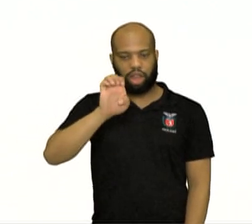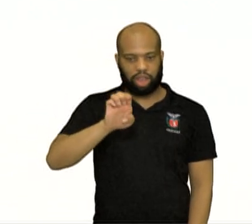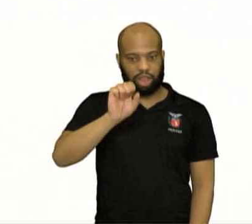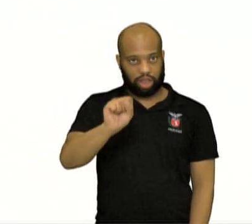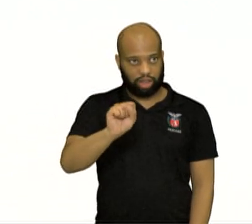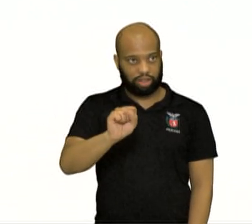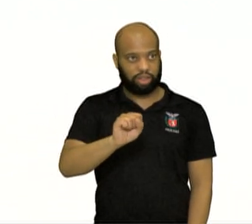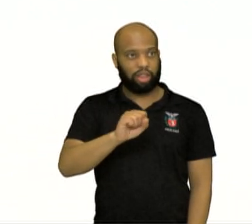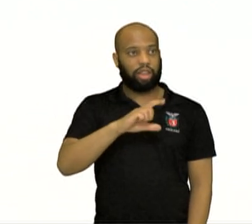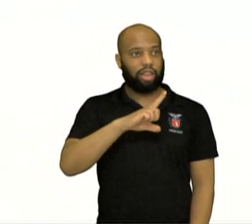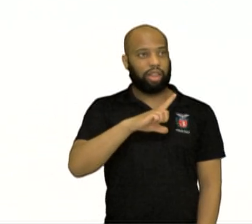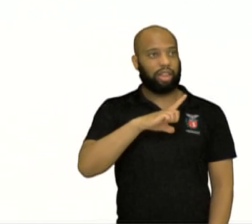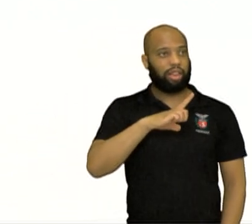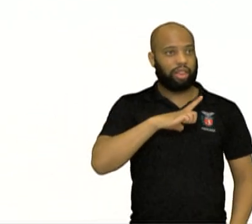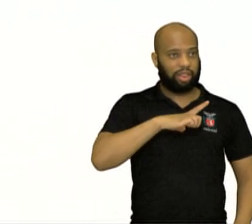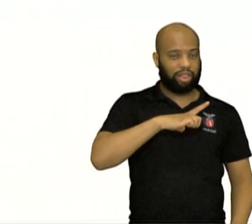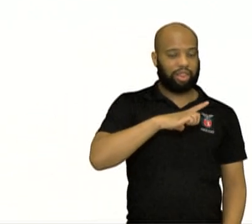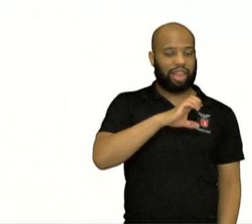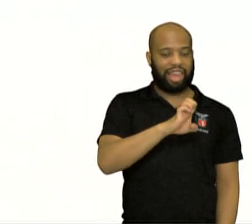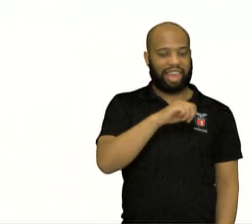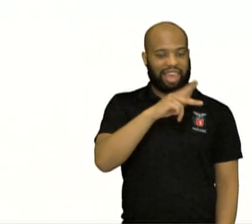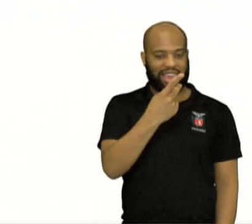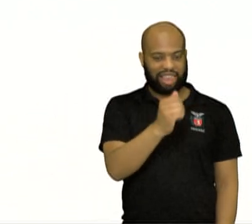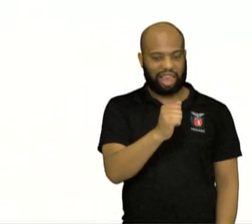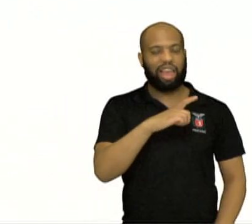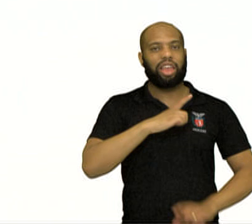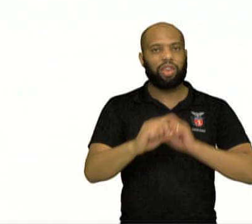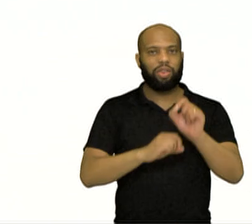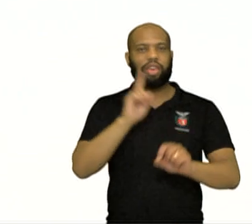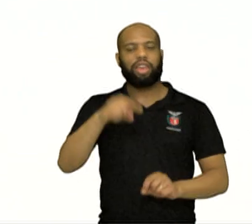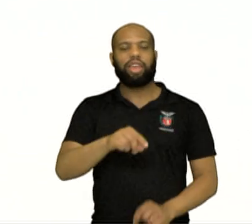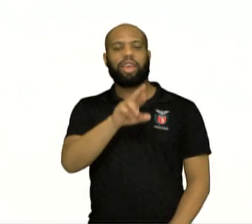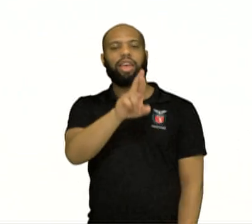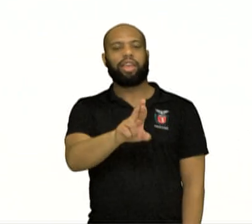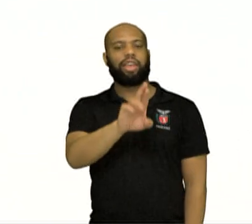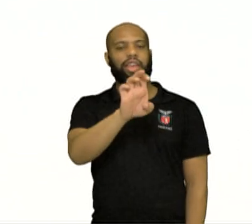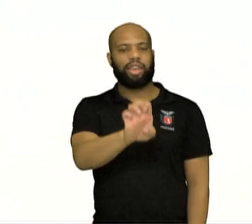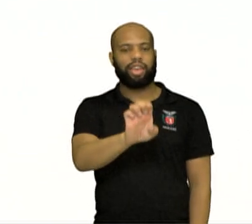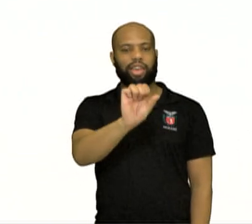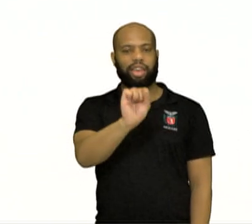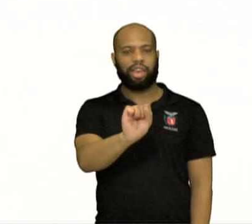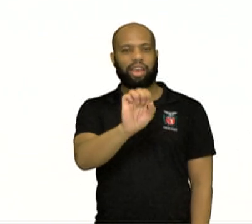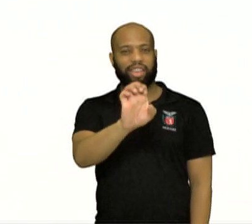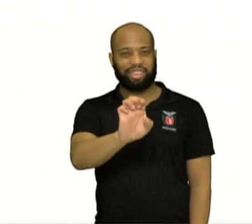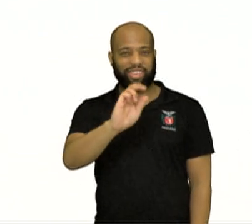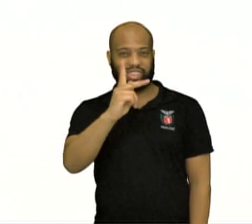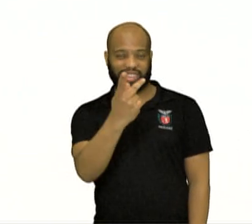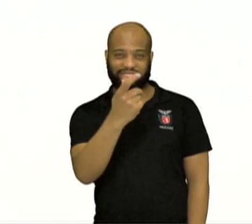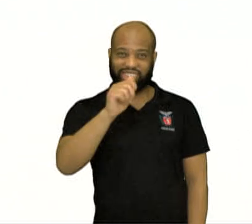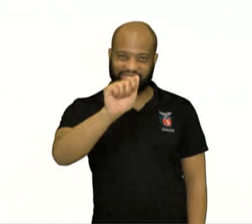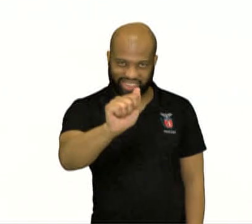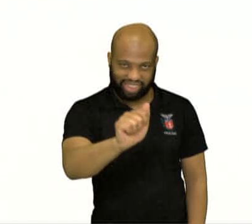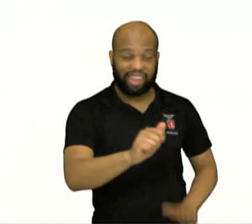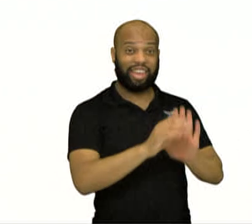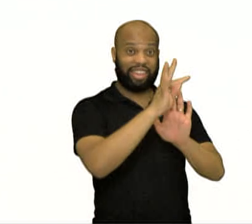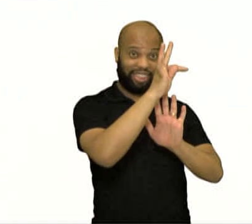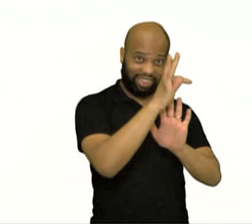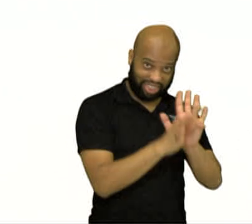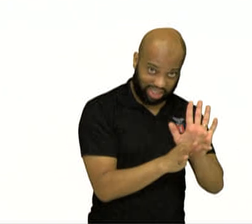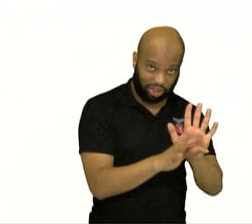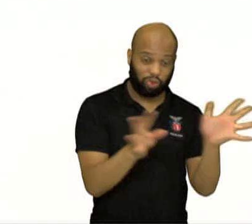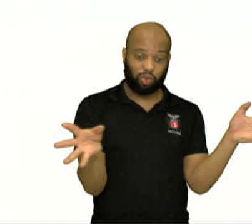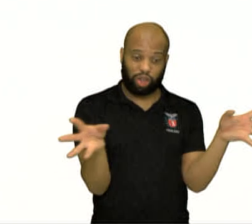em A então nós temos o que o que o que o que é uma resenha É isso aí